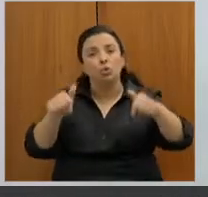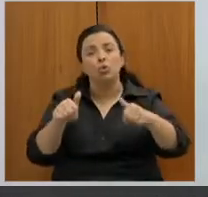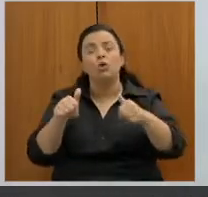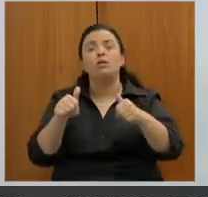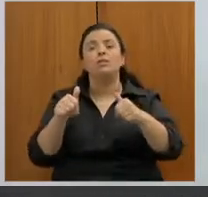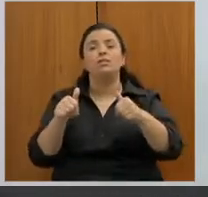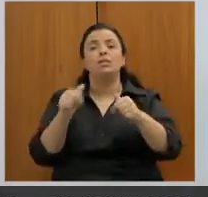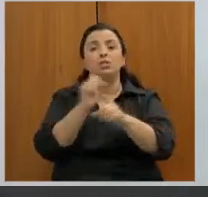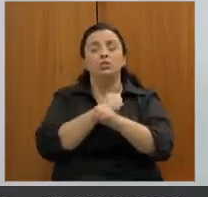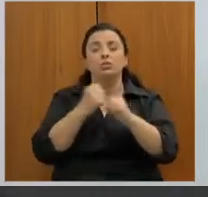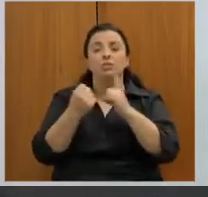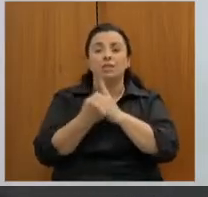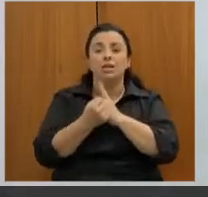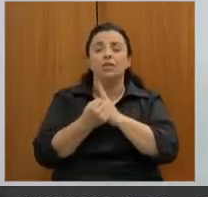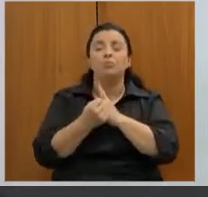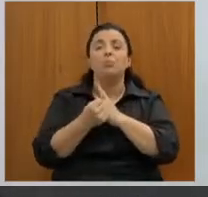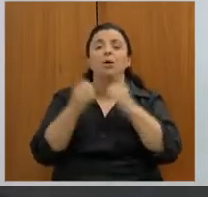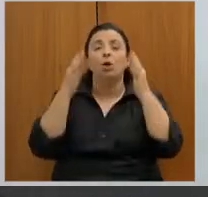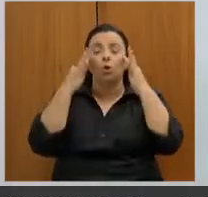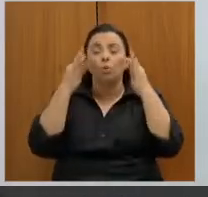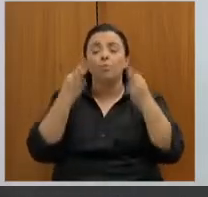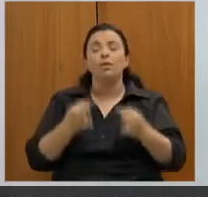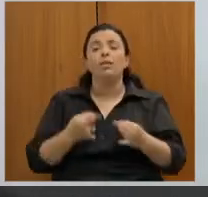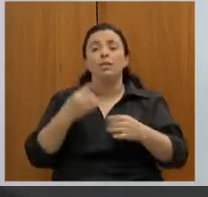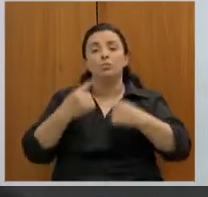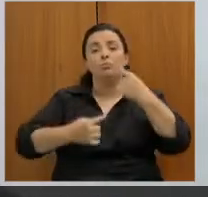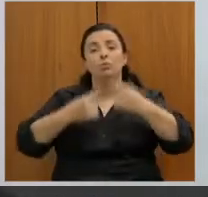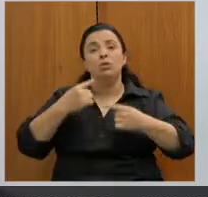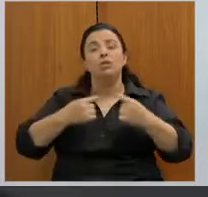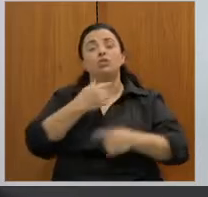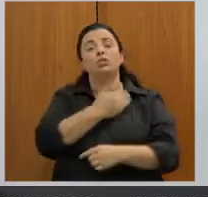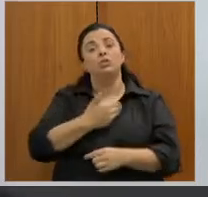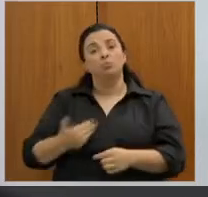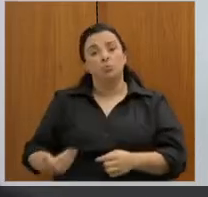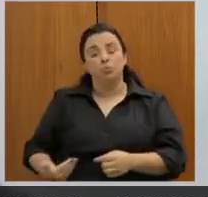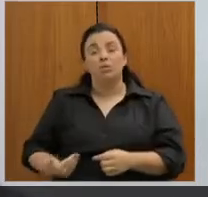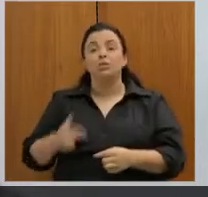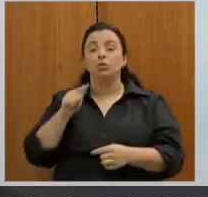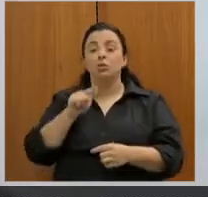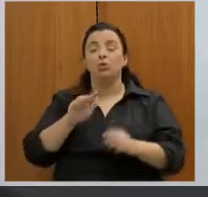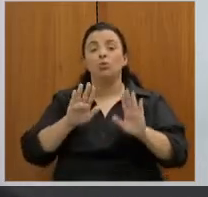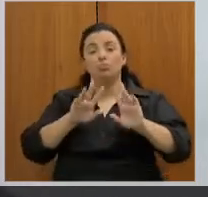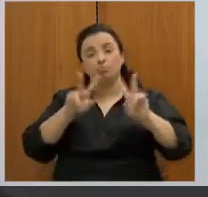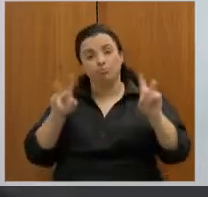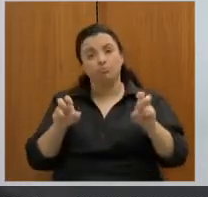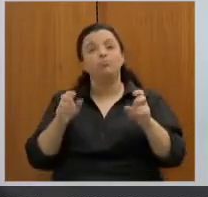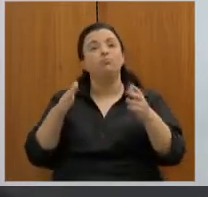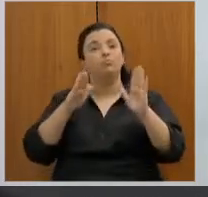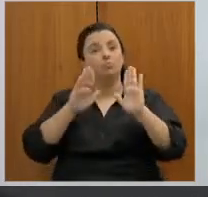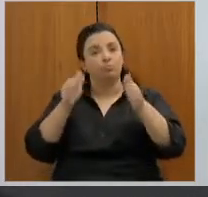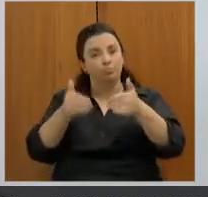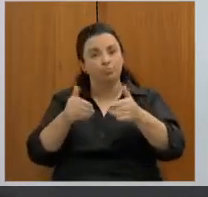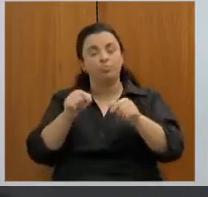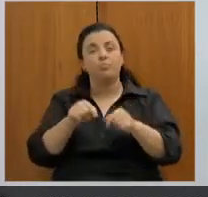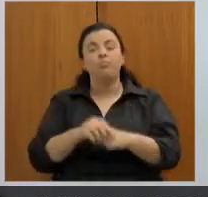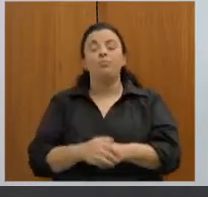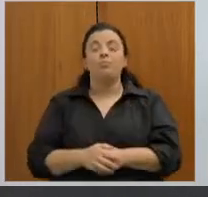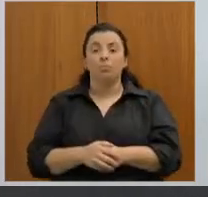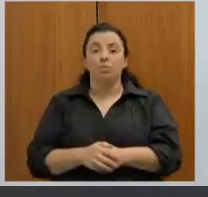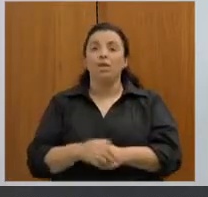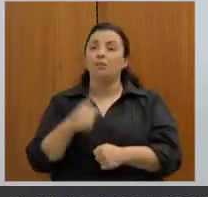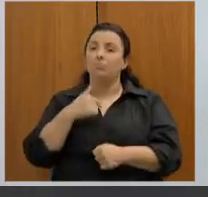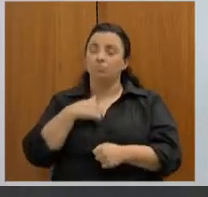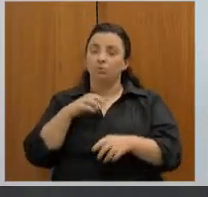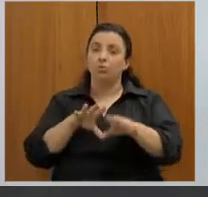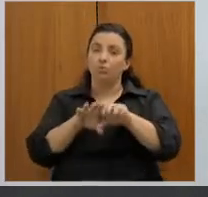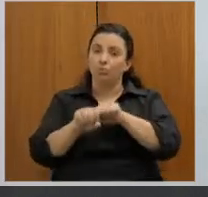de políticas públicas nessa área é eu a minha formação para o exercício